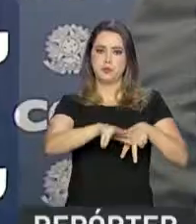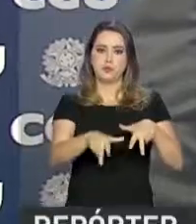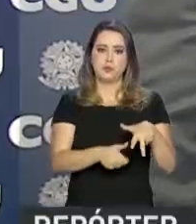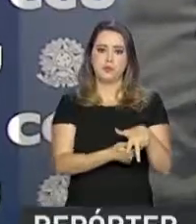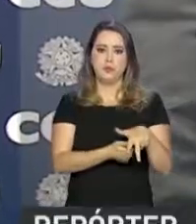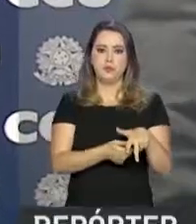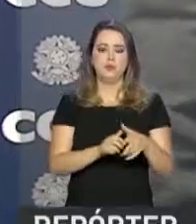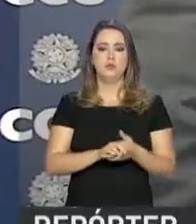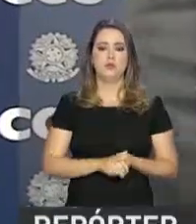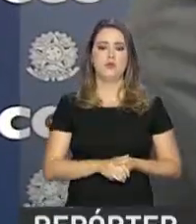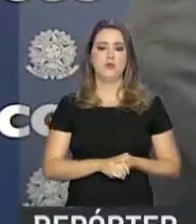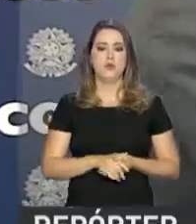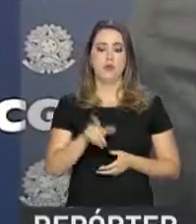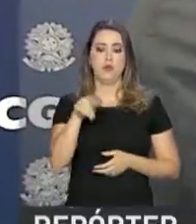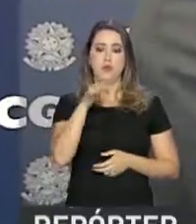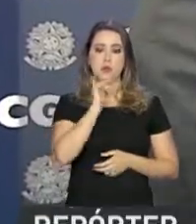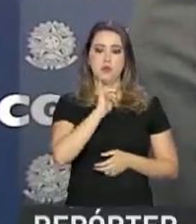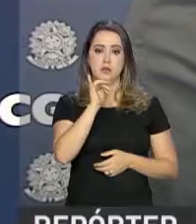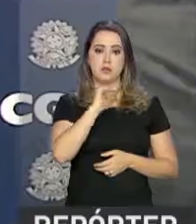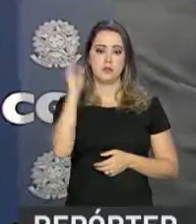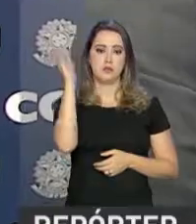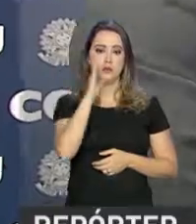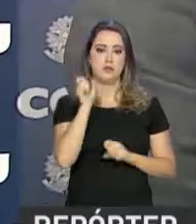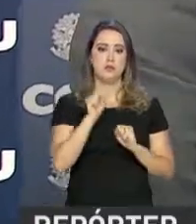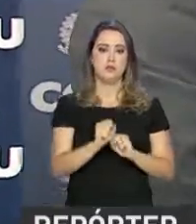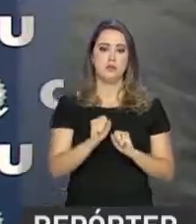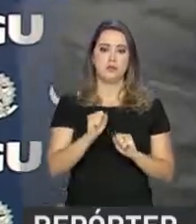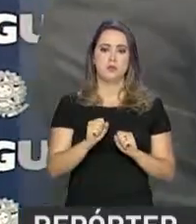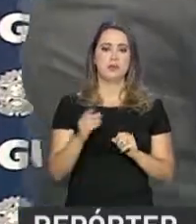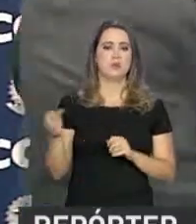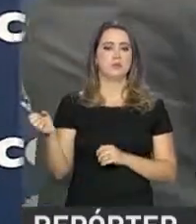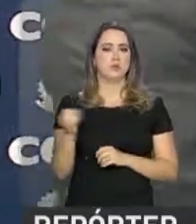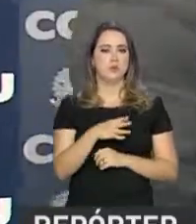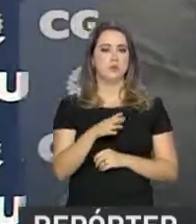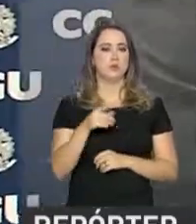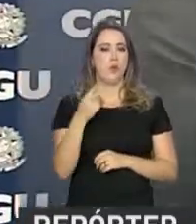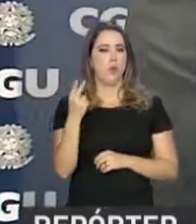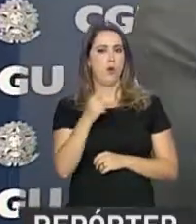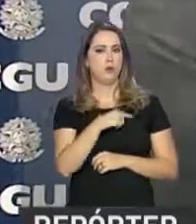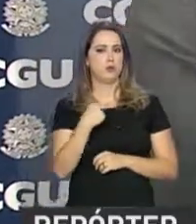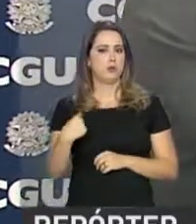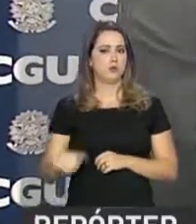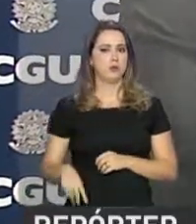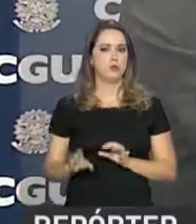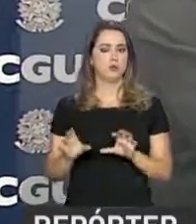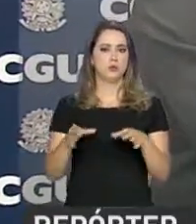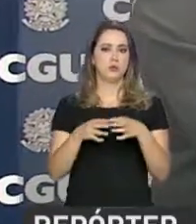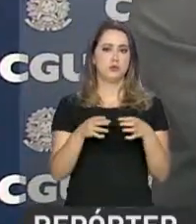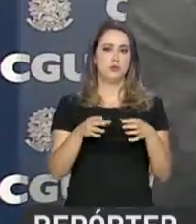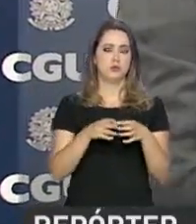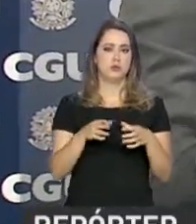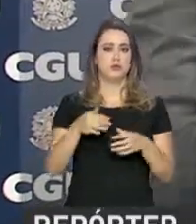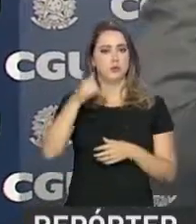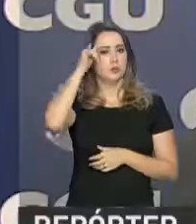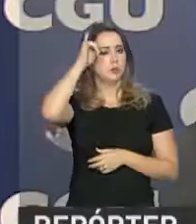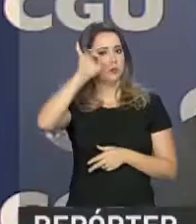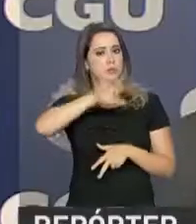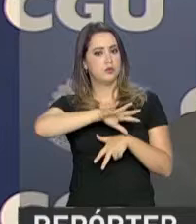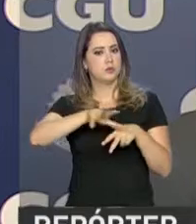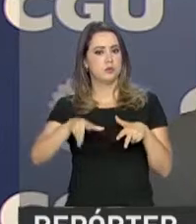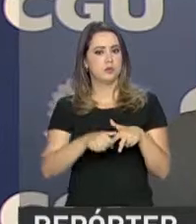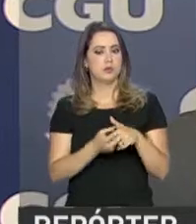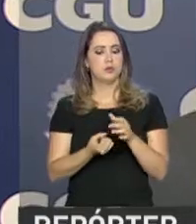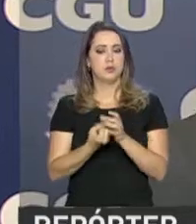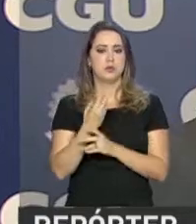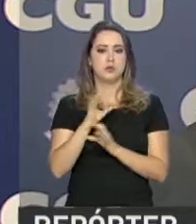público. Os exemplos do Brasil podem ser implementados na China, onde a Comissão de Combate à Corrupção foi